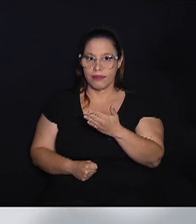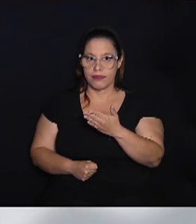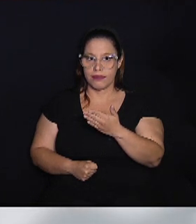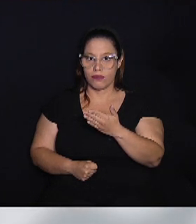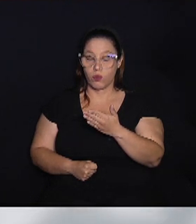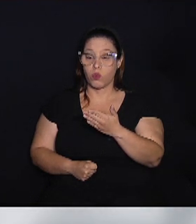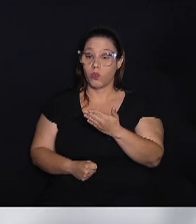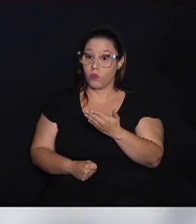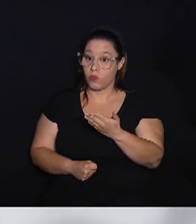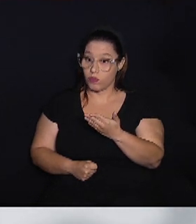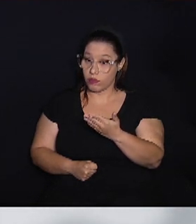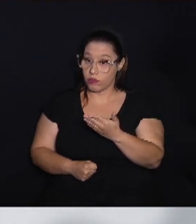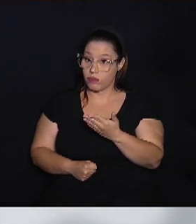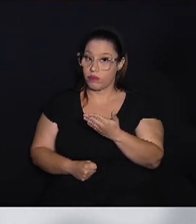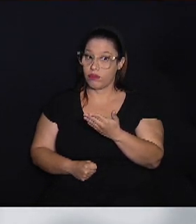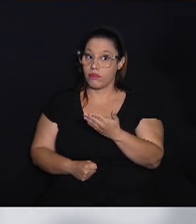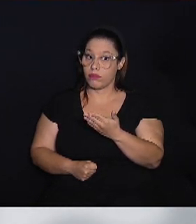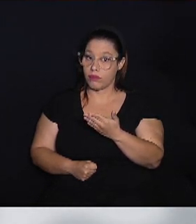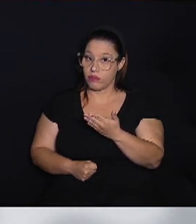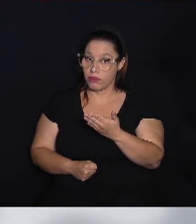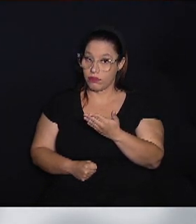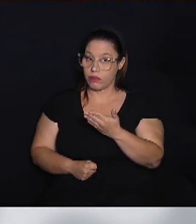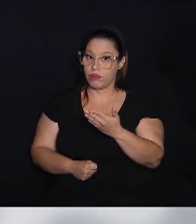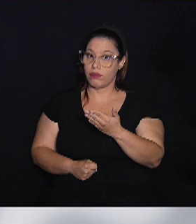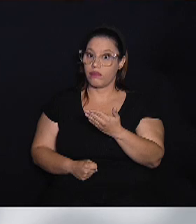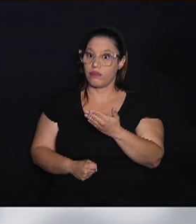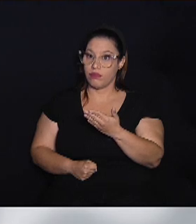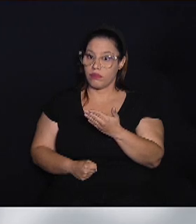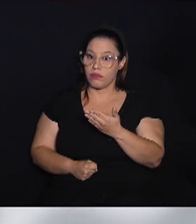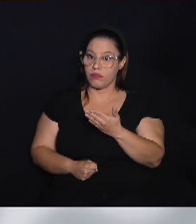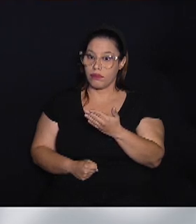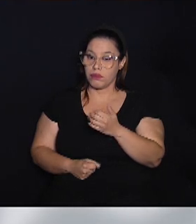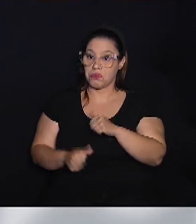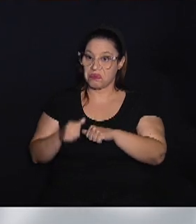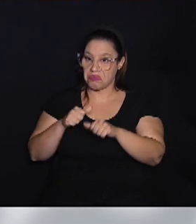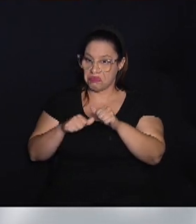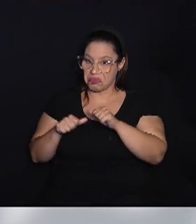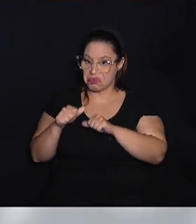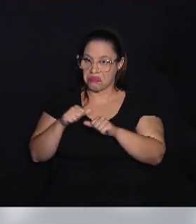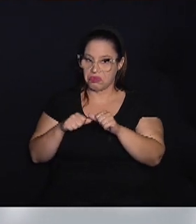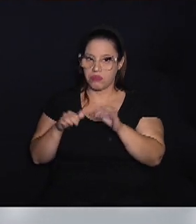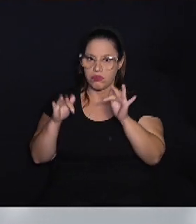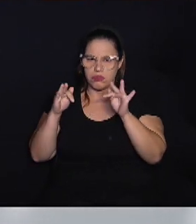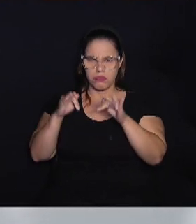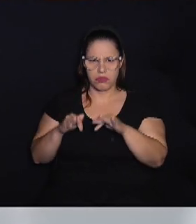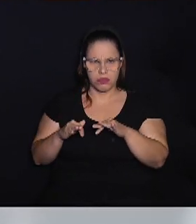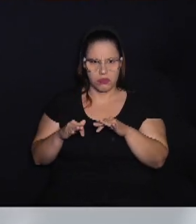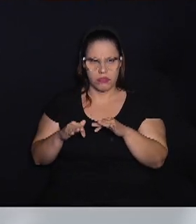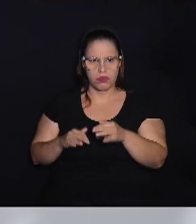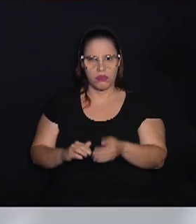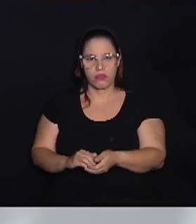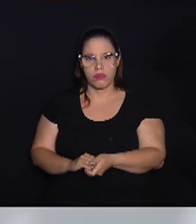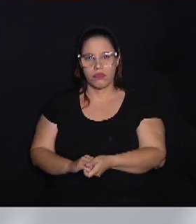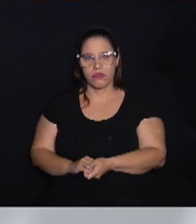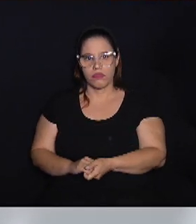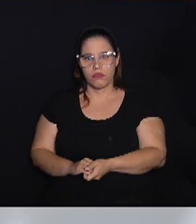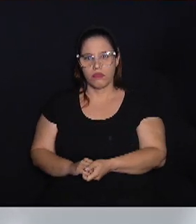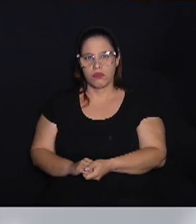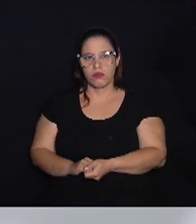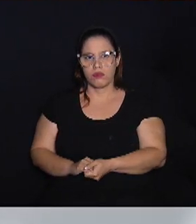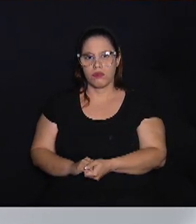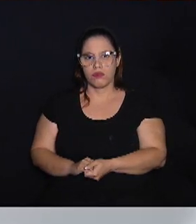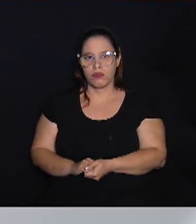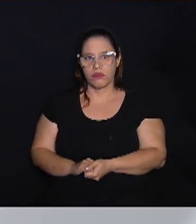comunidade. O educador sempre colabora com a transformação de práticas, com a finalidade de recuperar as linguagens artísticas